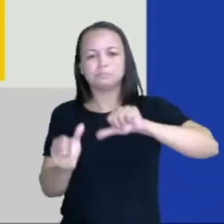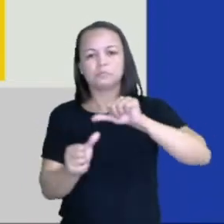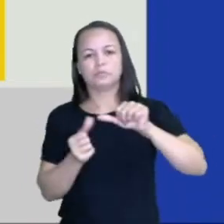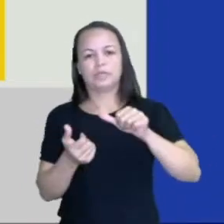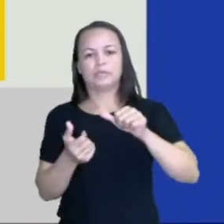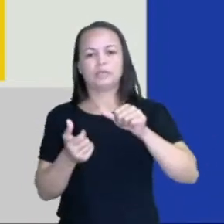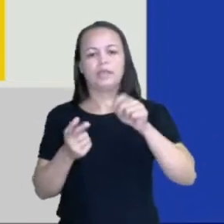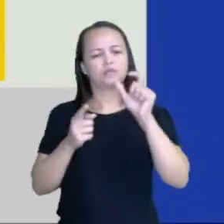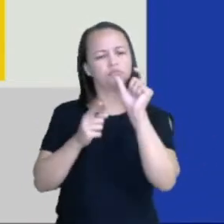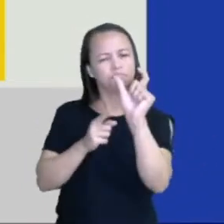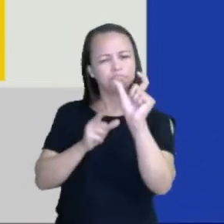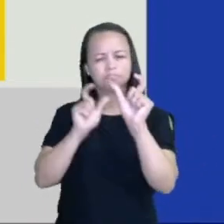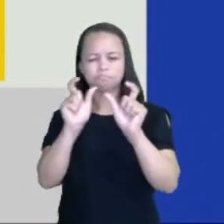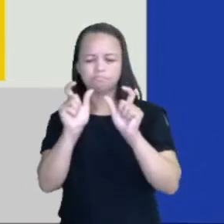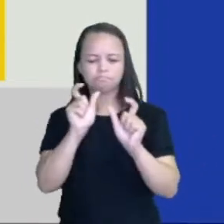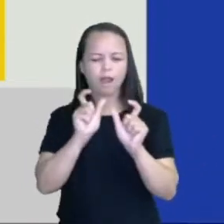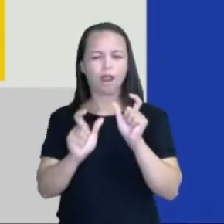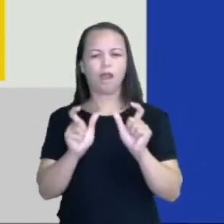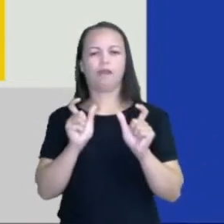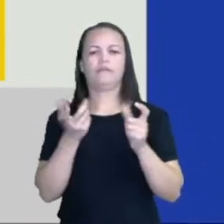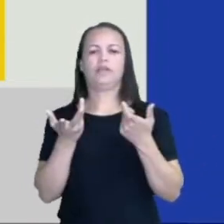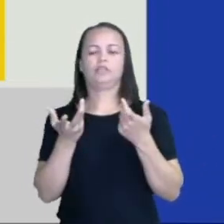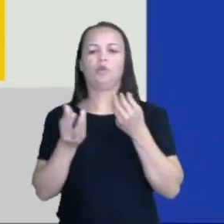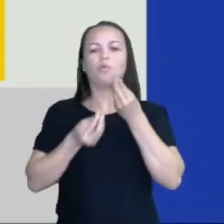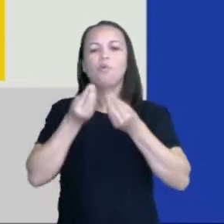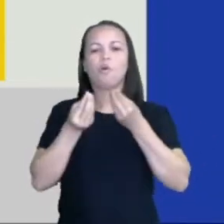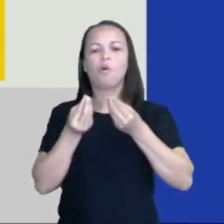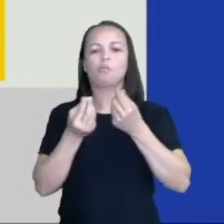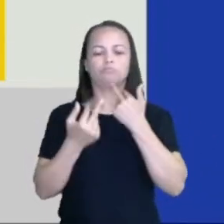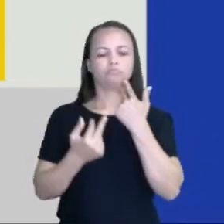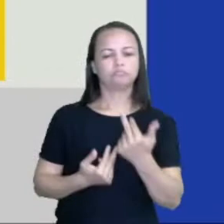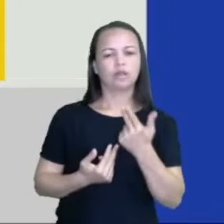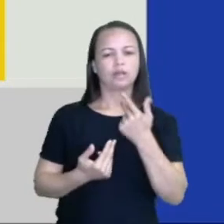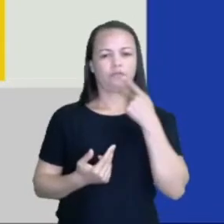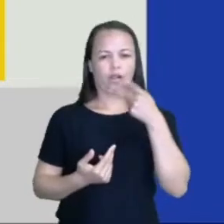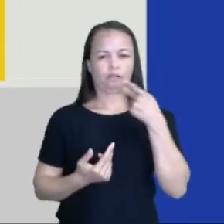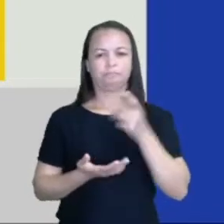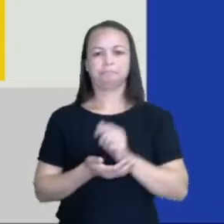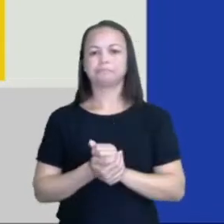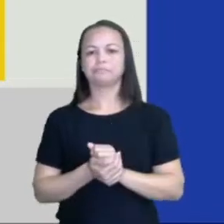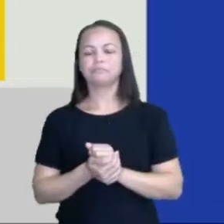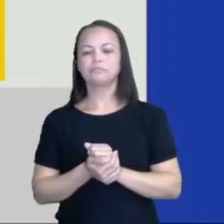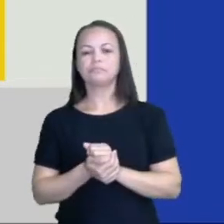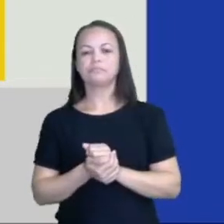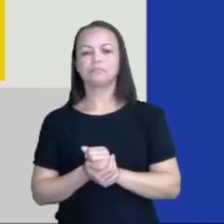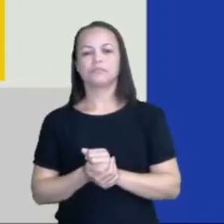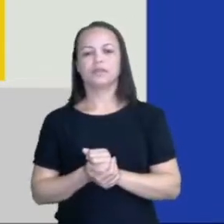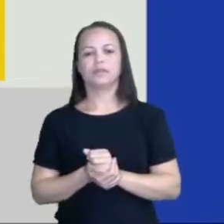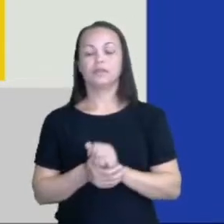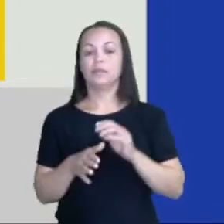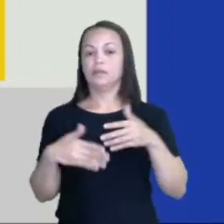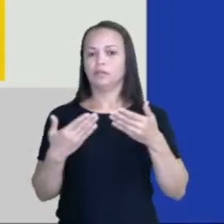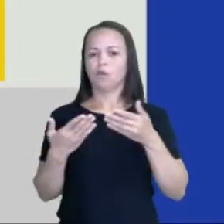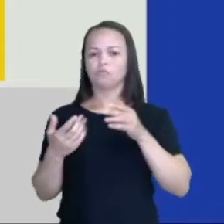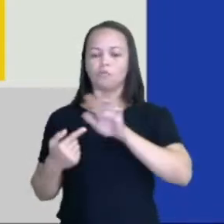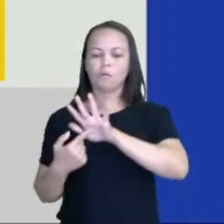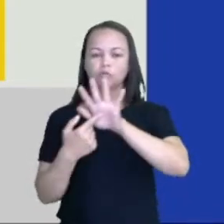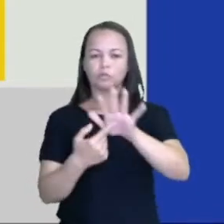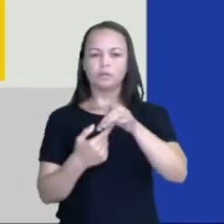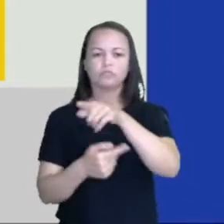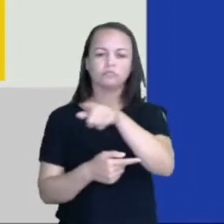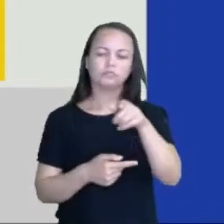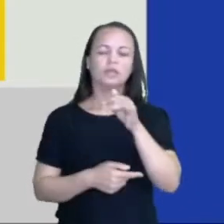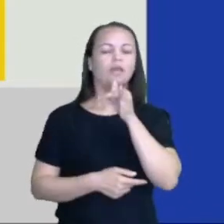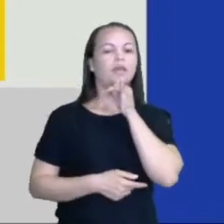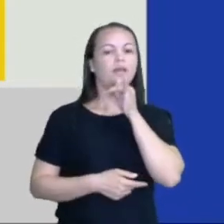nas palavras, na forma de utilizar a língua, em virtude da localização geográfica. Eu trouxe aqui alguns